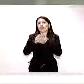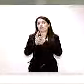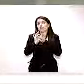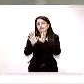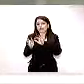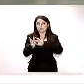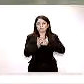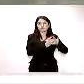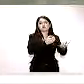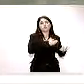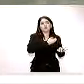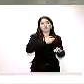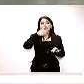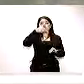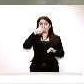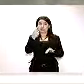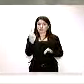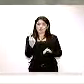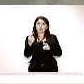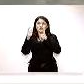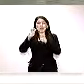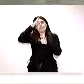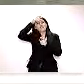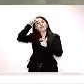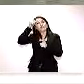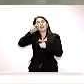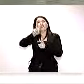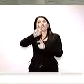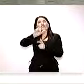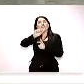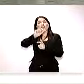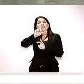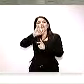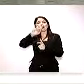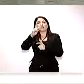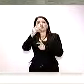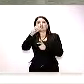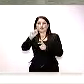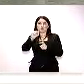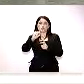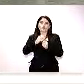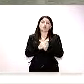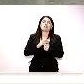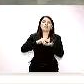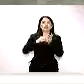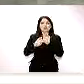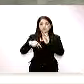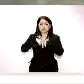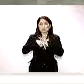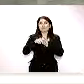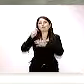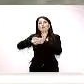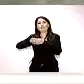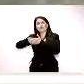recurso de Valinhos meio Ilegais as admissões prazo determinado prento de diversas